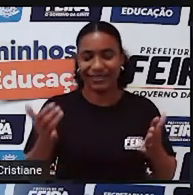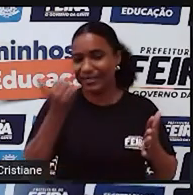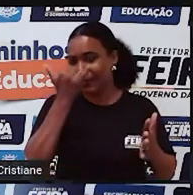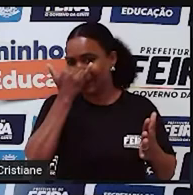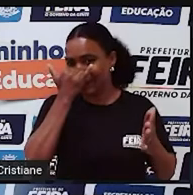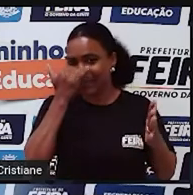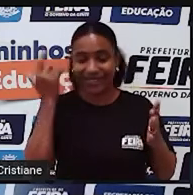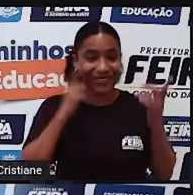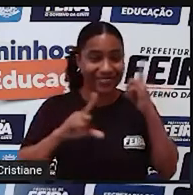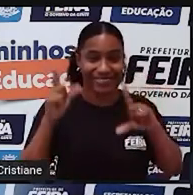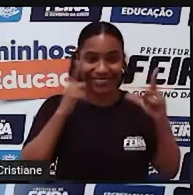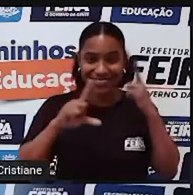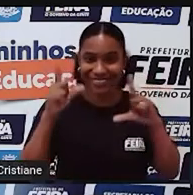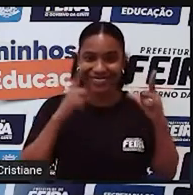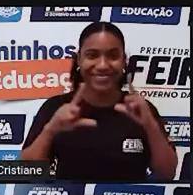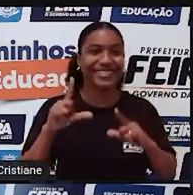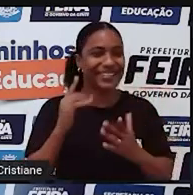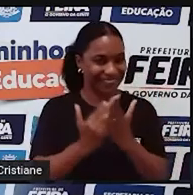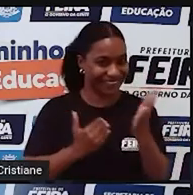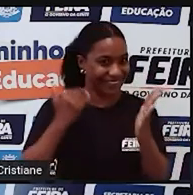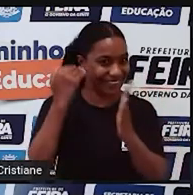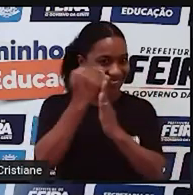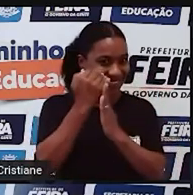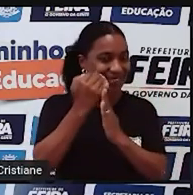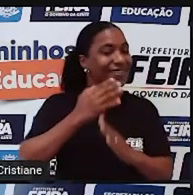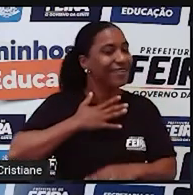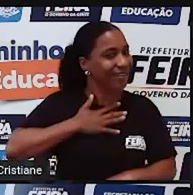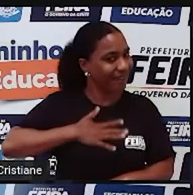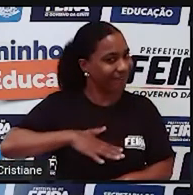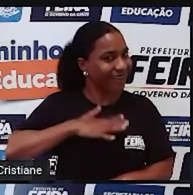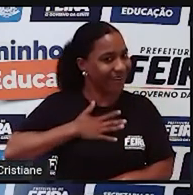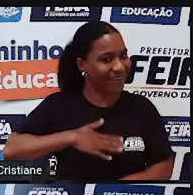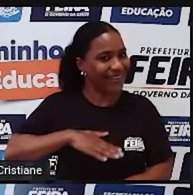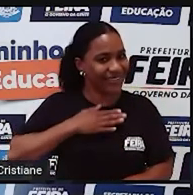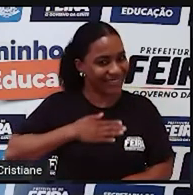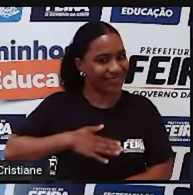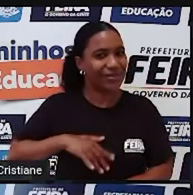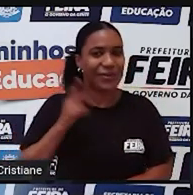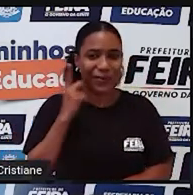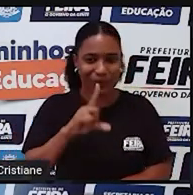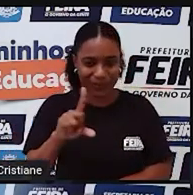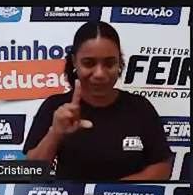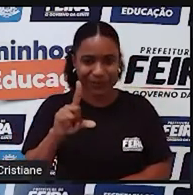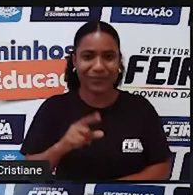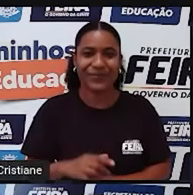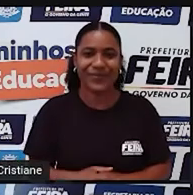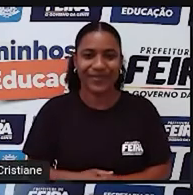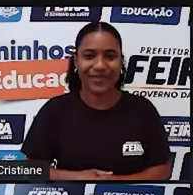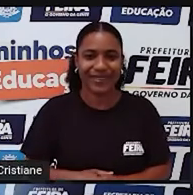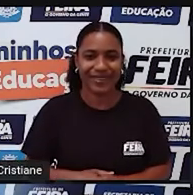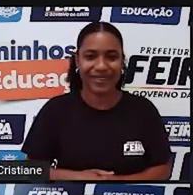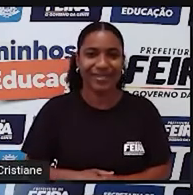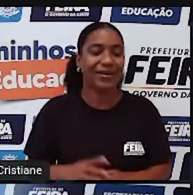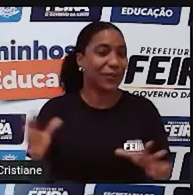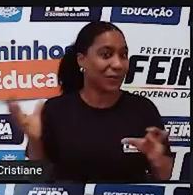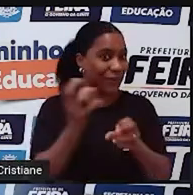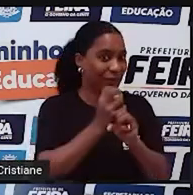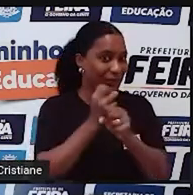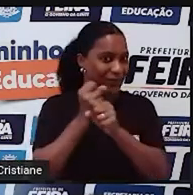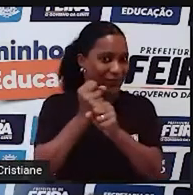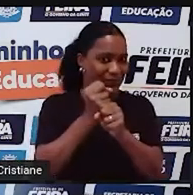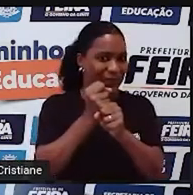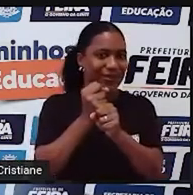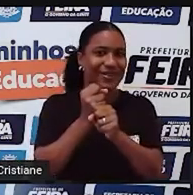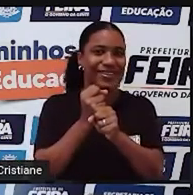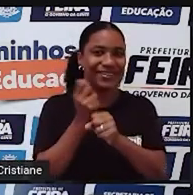pronto, consegui o bônus, recuperei, tá? Não fiquem zangados, eu recuperei o erro. Hello, completamos o nível.